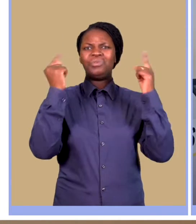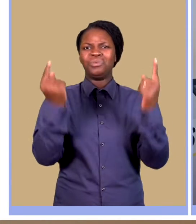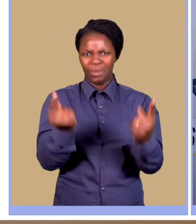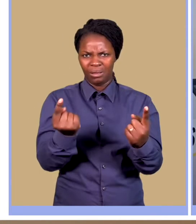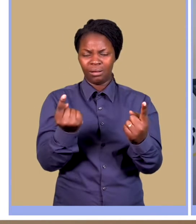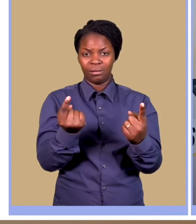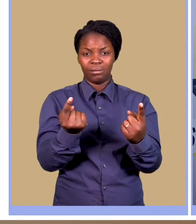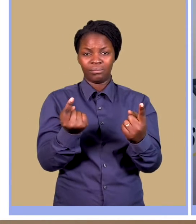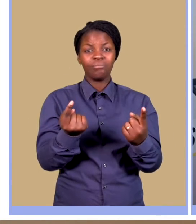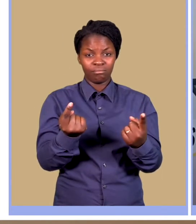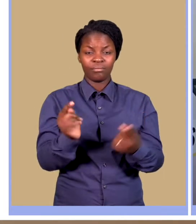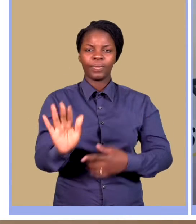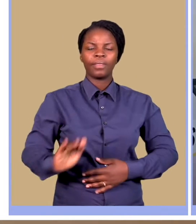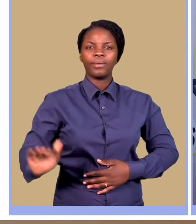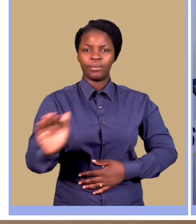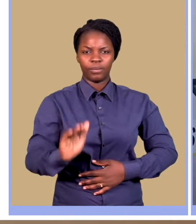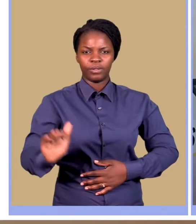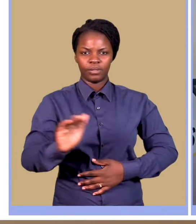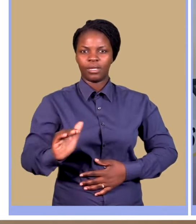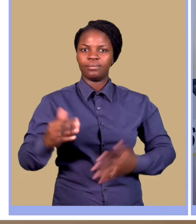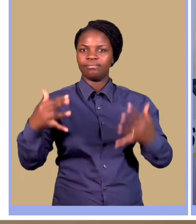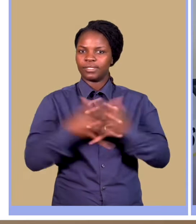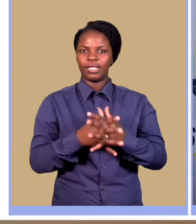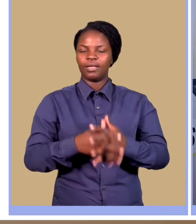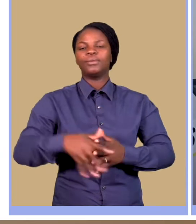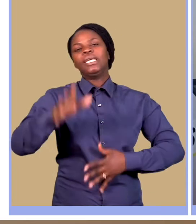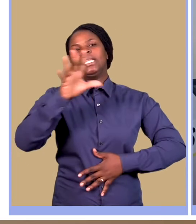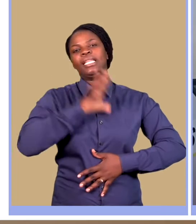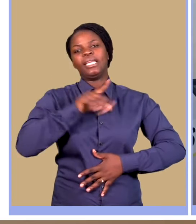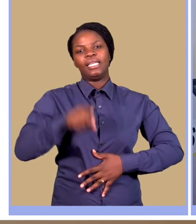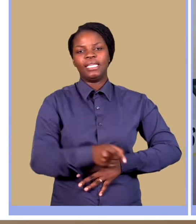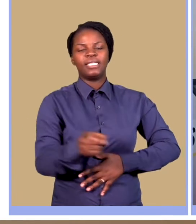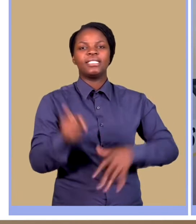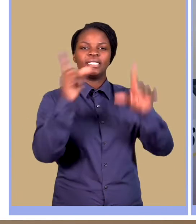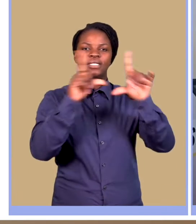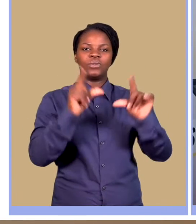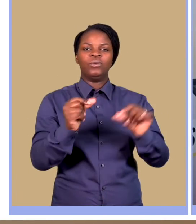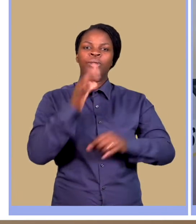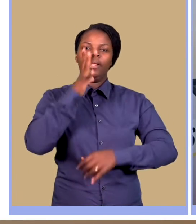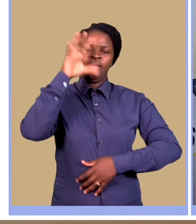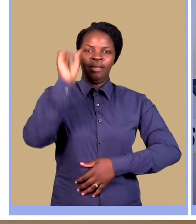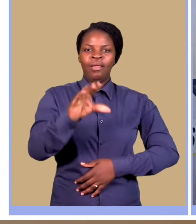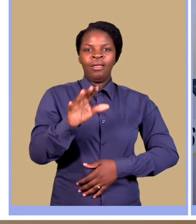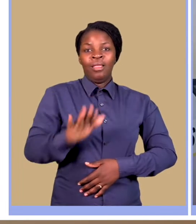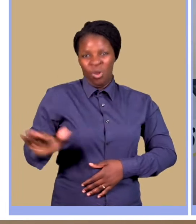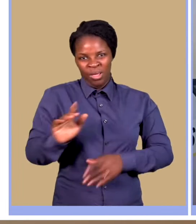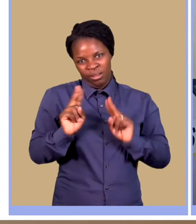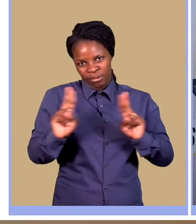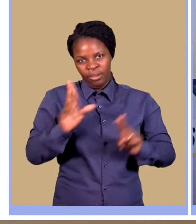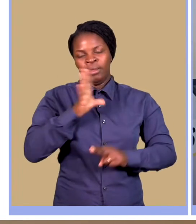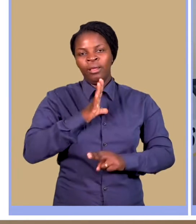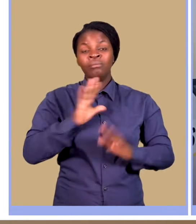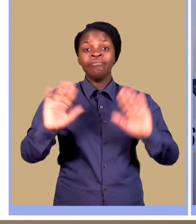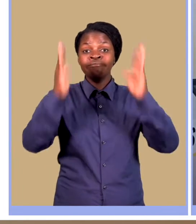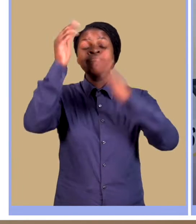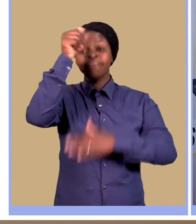de poluição que já não nos dá uma vida tranquila de viver, ou seja, por falta de opções por onde